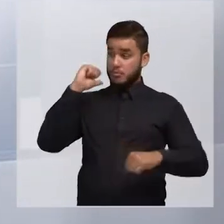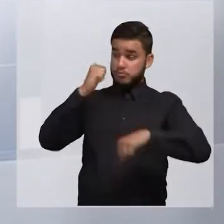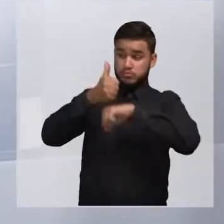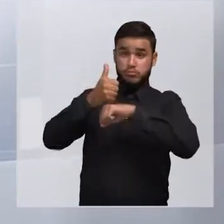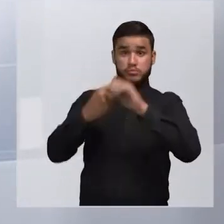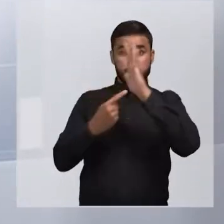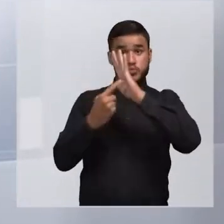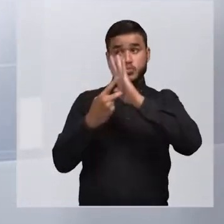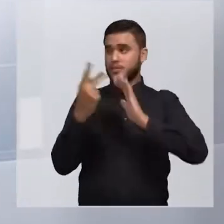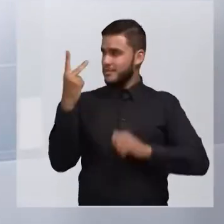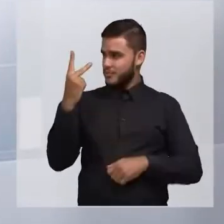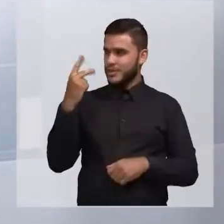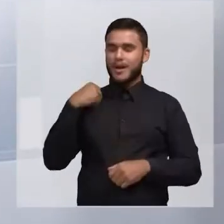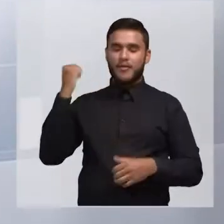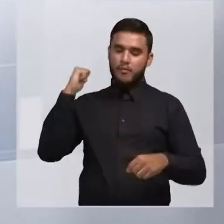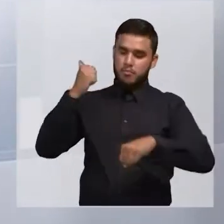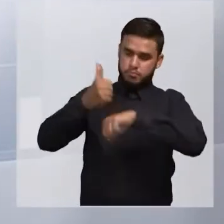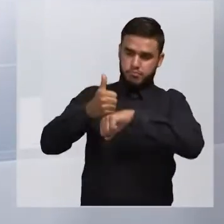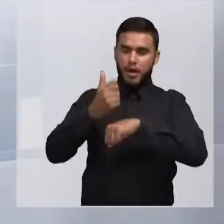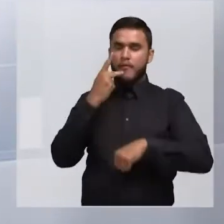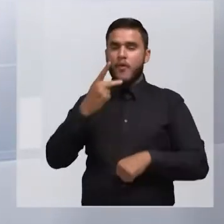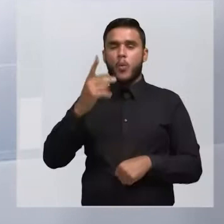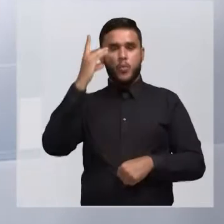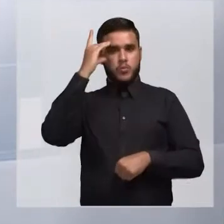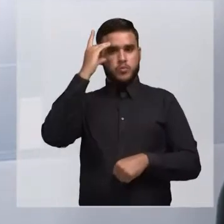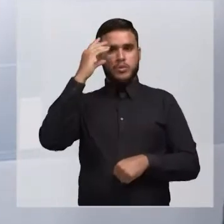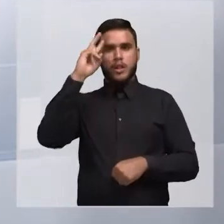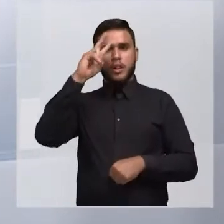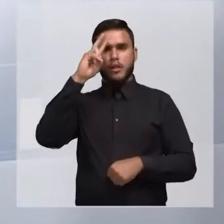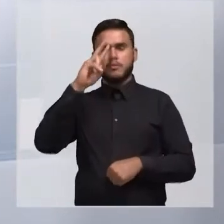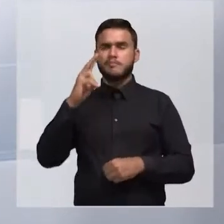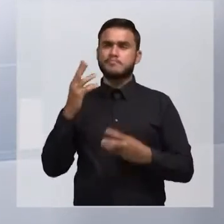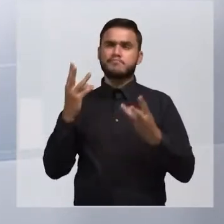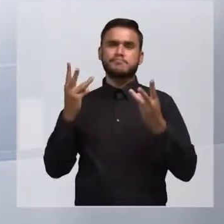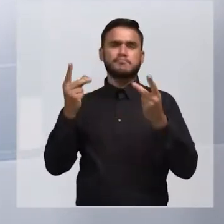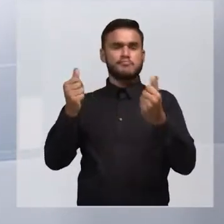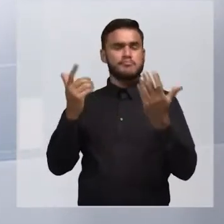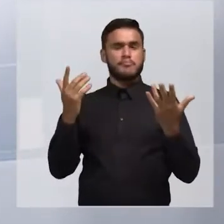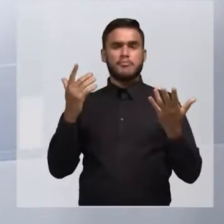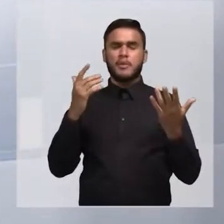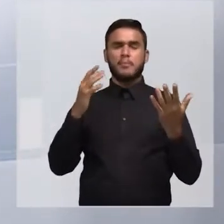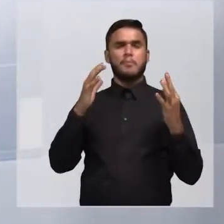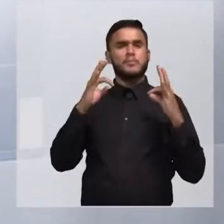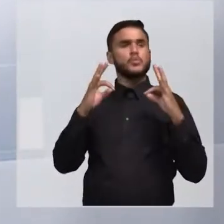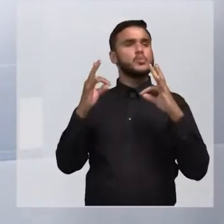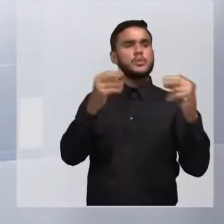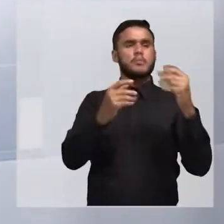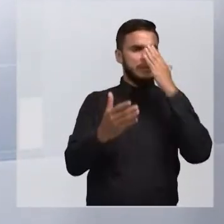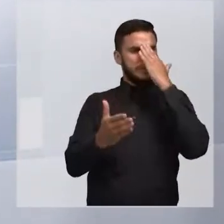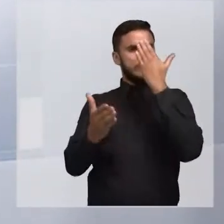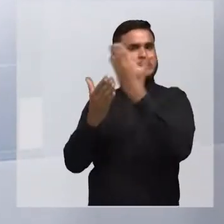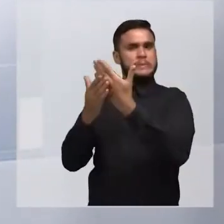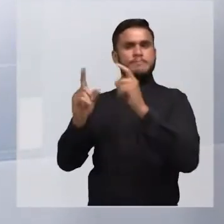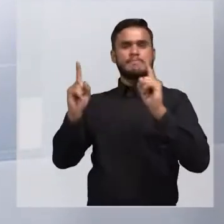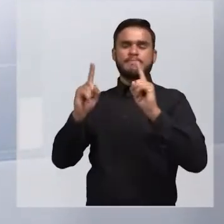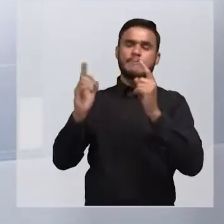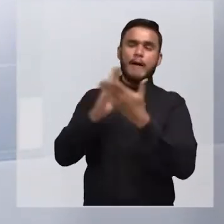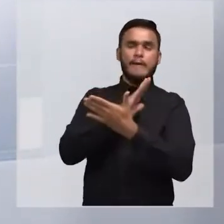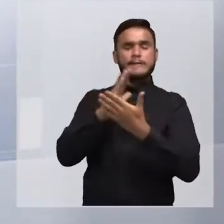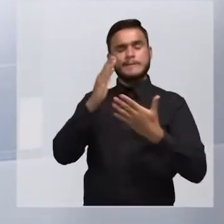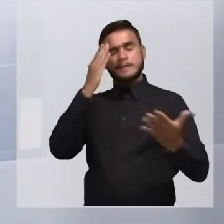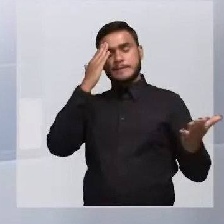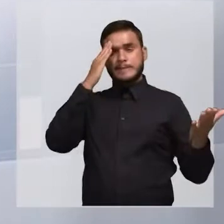começou a haver um esvaziamento da figura do poder executivo, materializado nela. Depois você tem